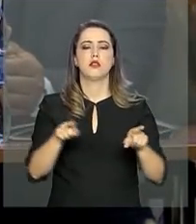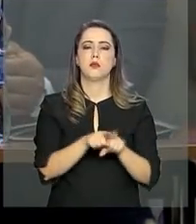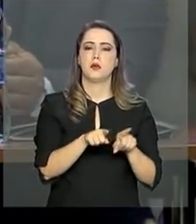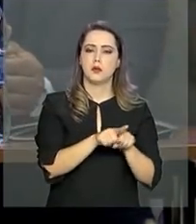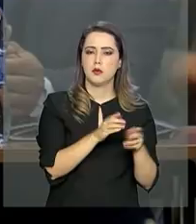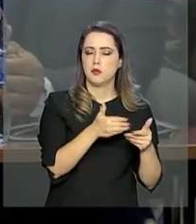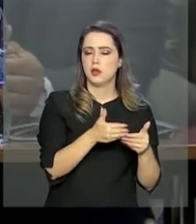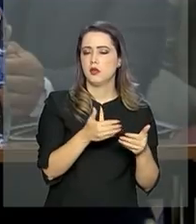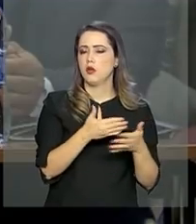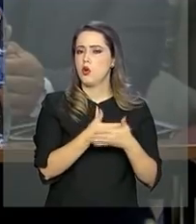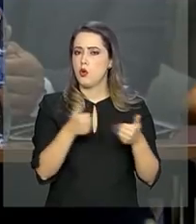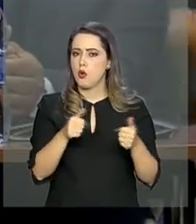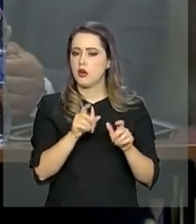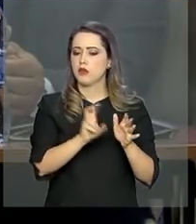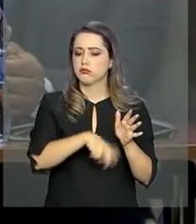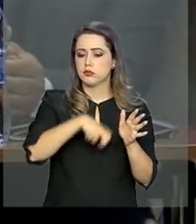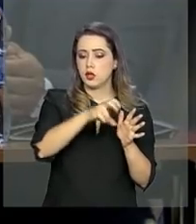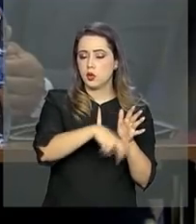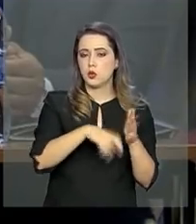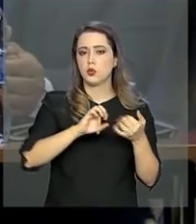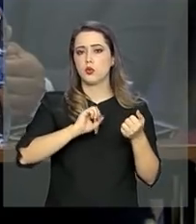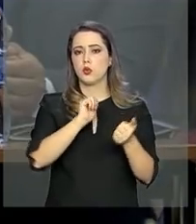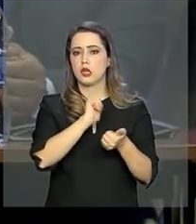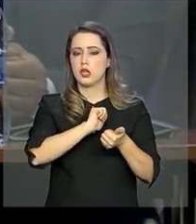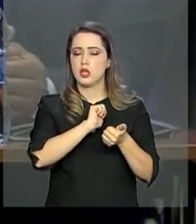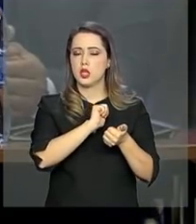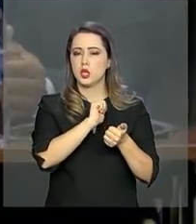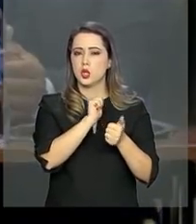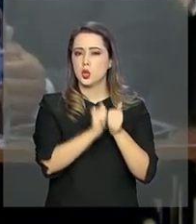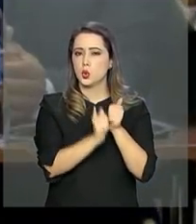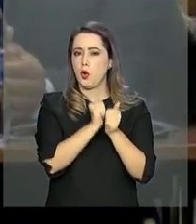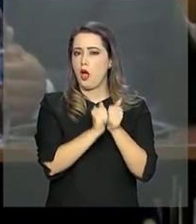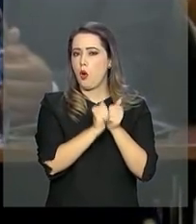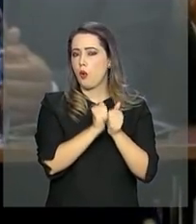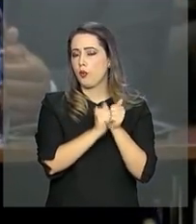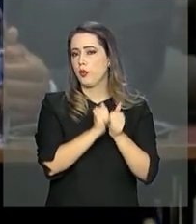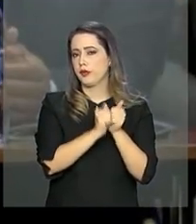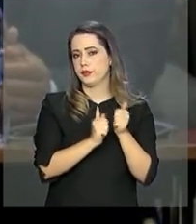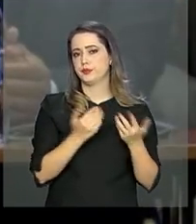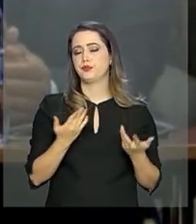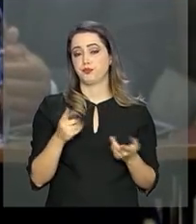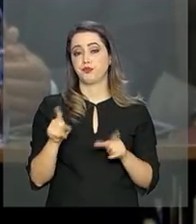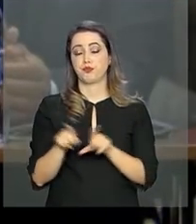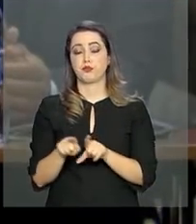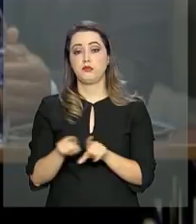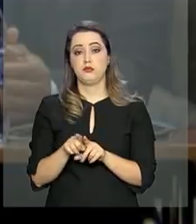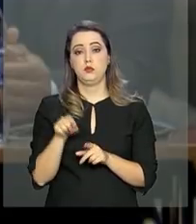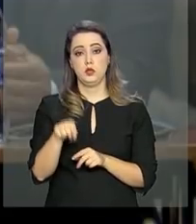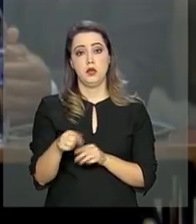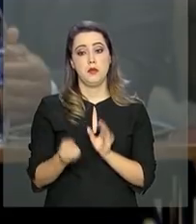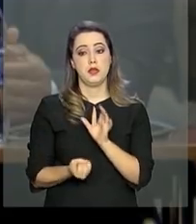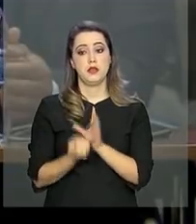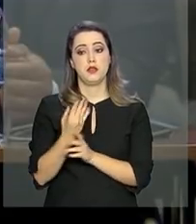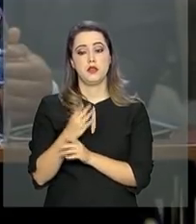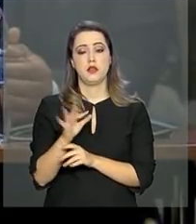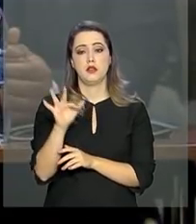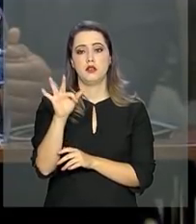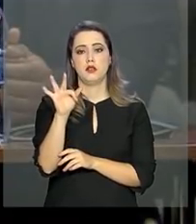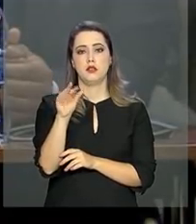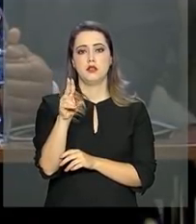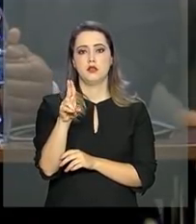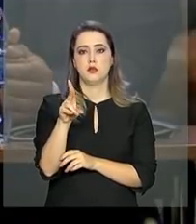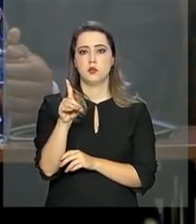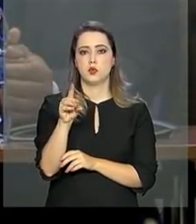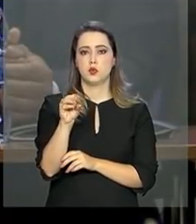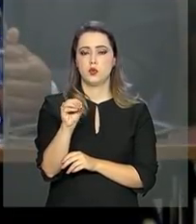bissau ademais coordenamos a implantação do fundo fiduciário e solidariedade da